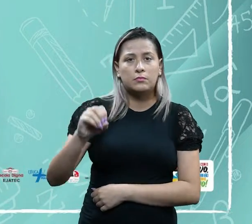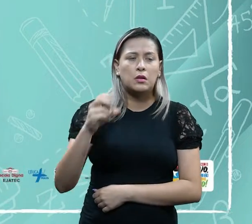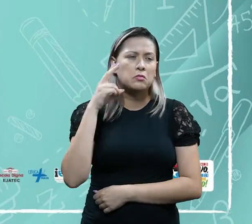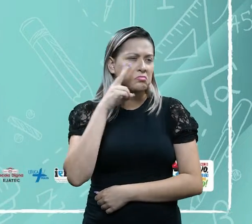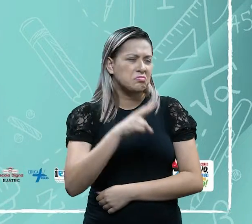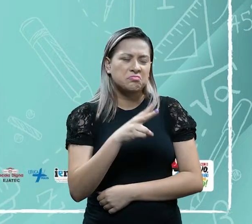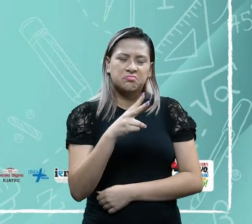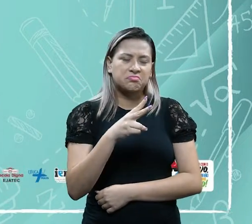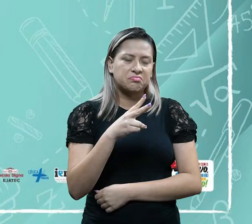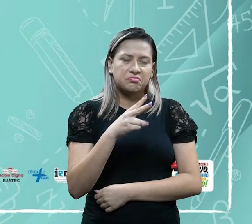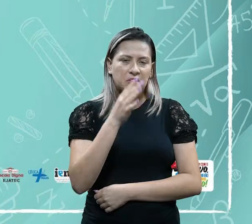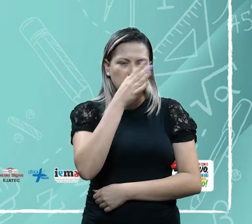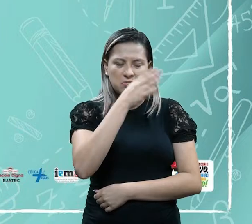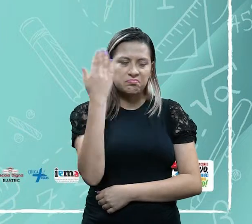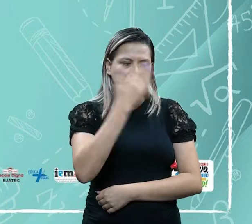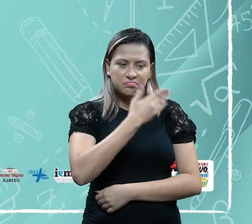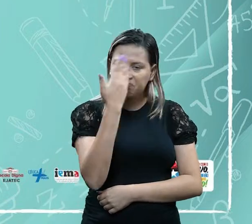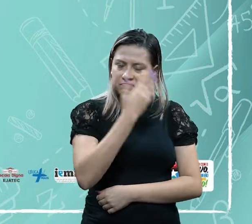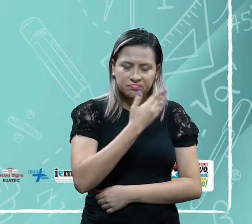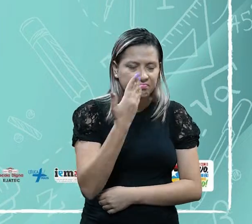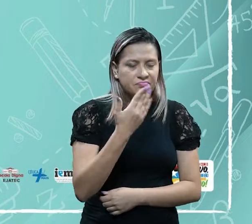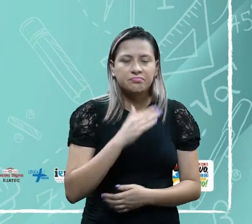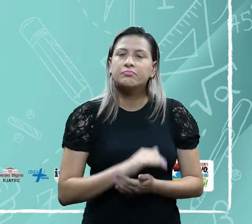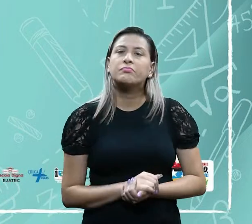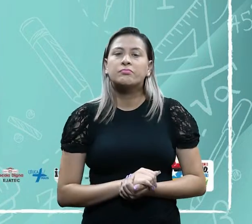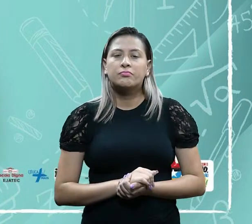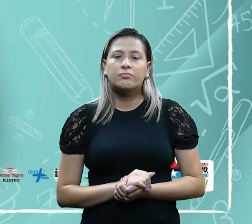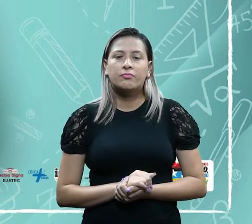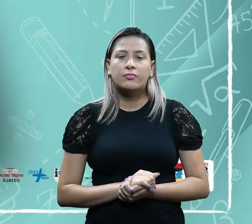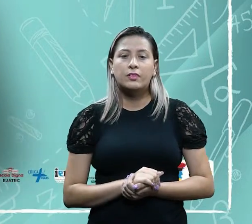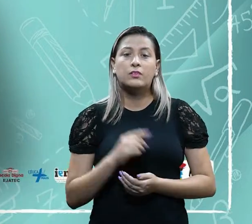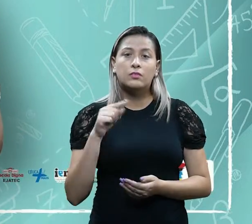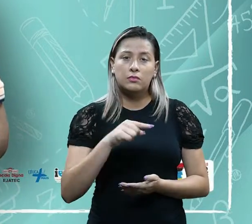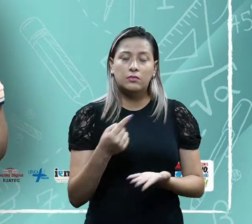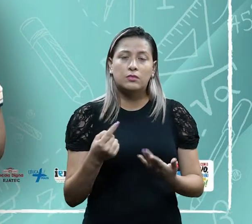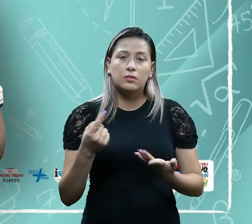aqueles documentos, e em determinado momento, quando ele